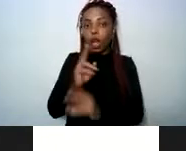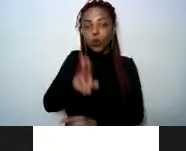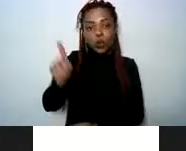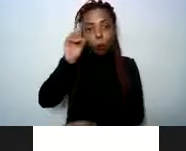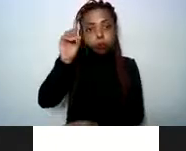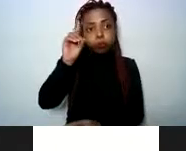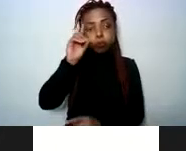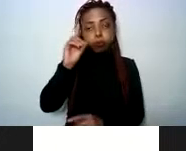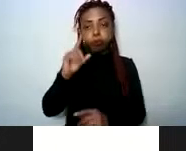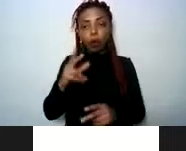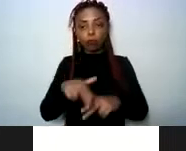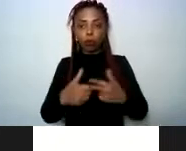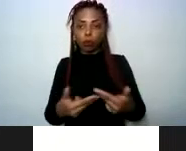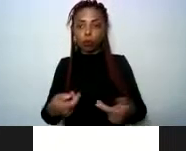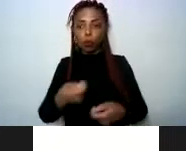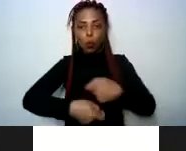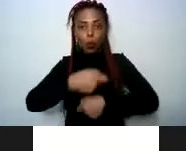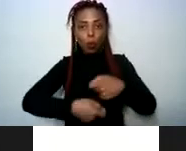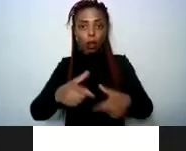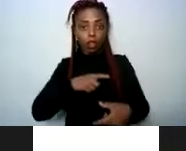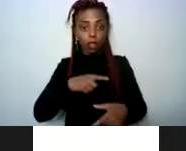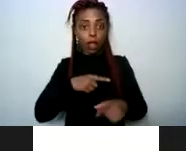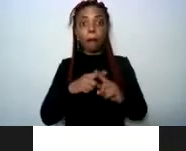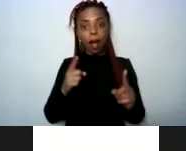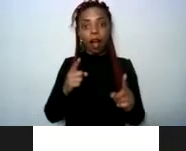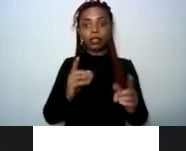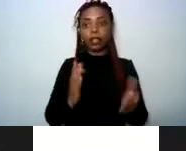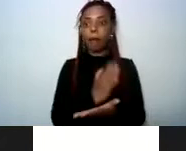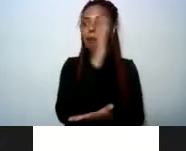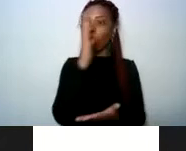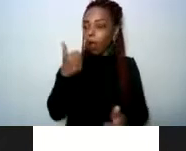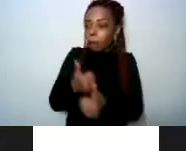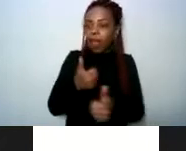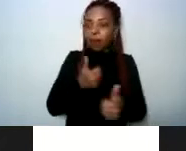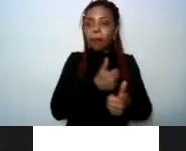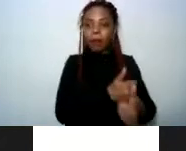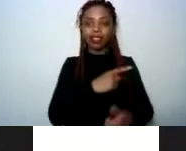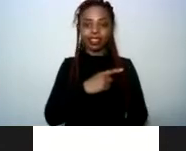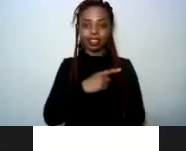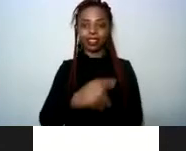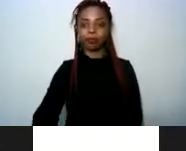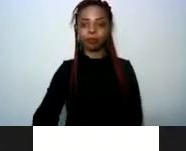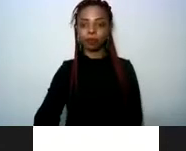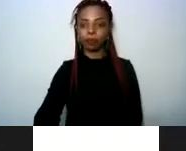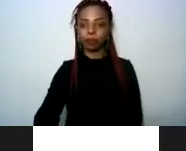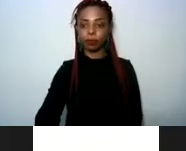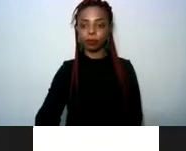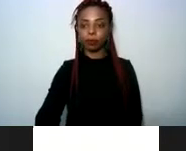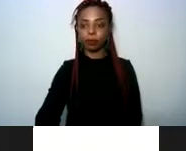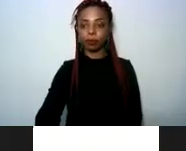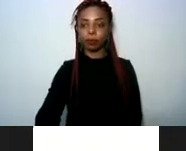administrativa, estão perto da biblioteca. E aqui a gente marcou os edifícios